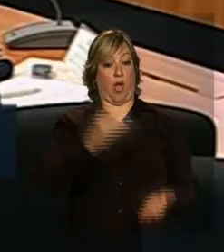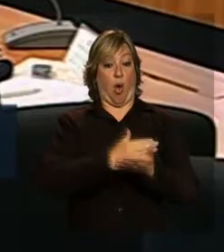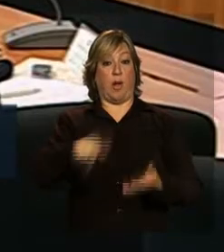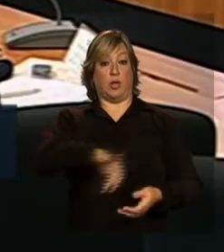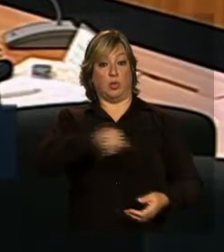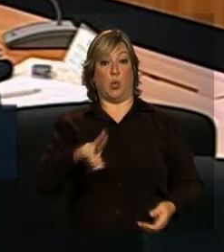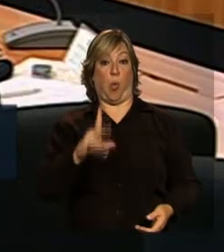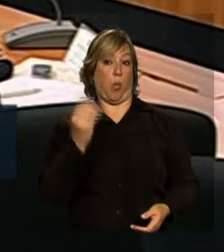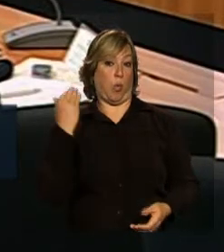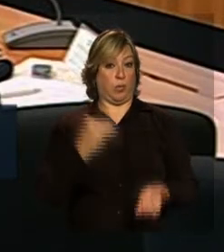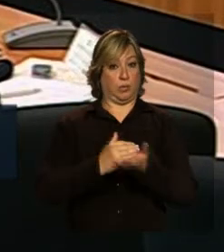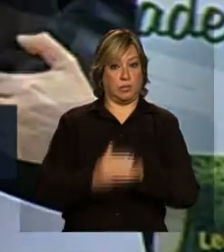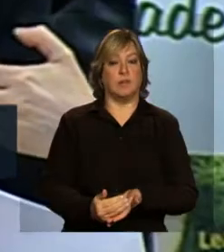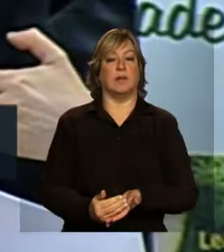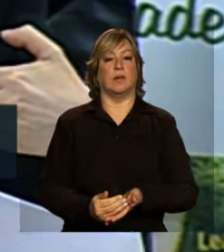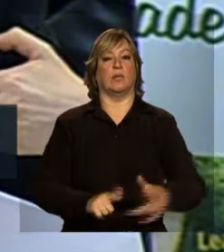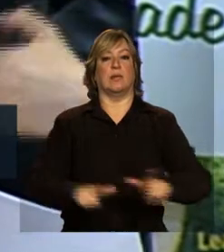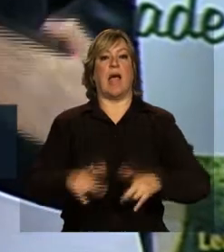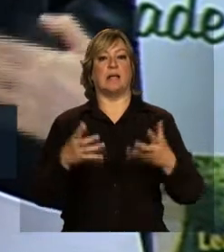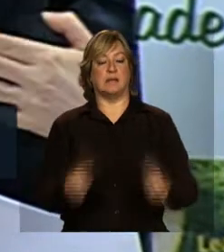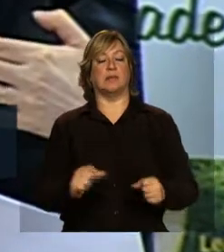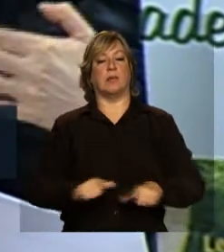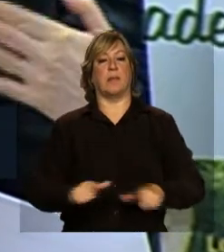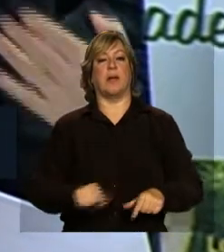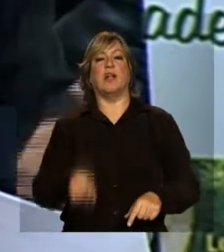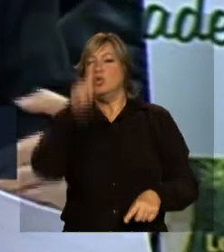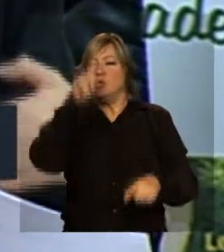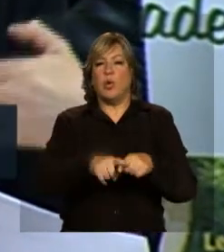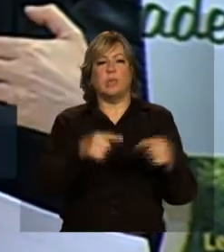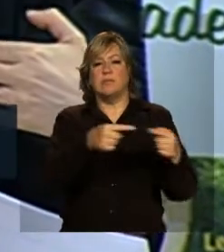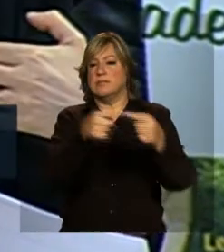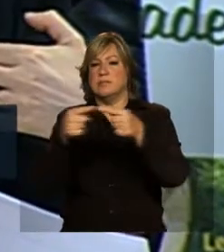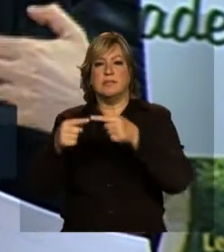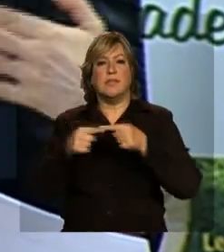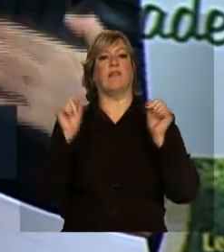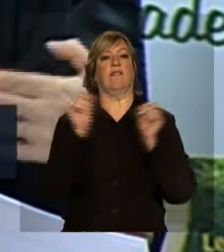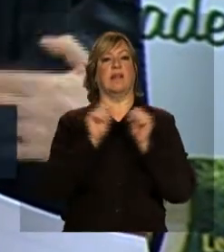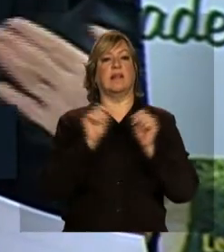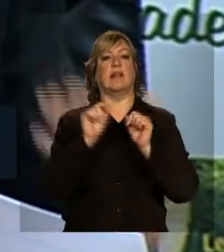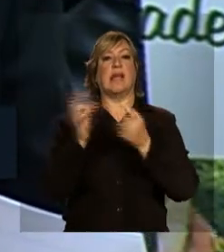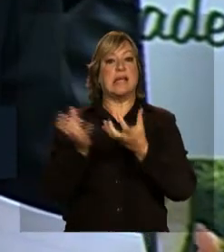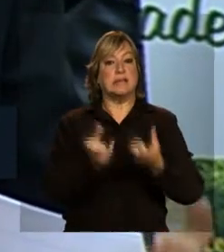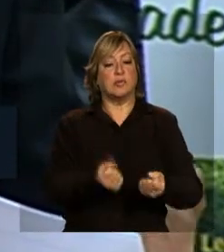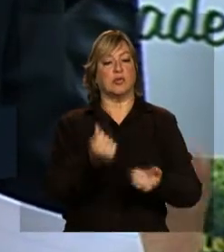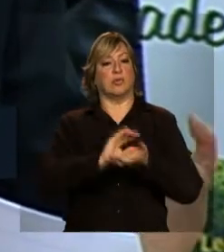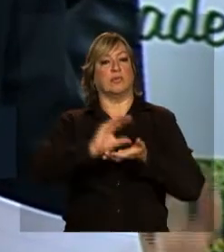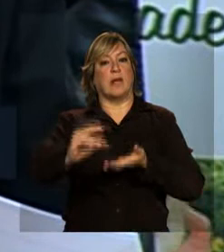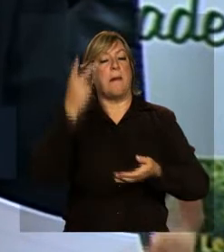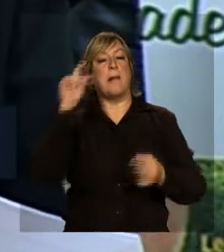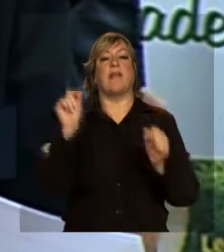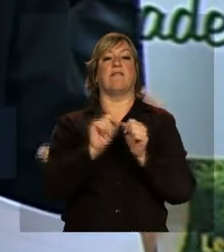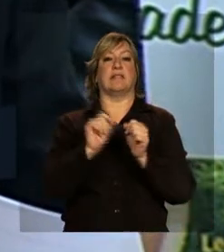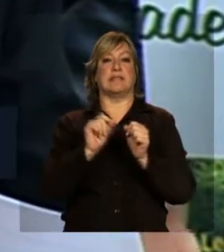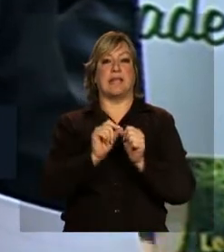julho, assumiu uma missão e foi totalmente adaptado e recebeu investimentos para